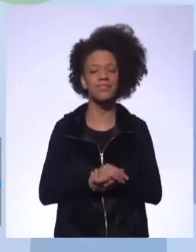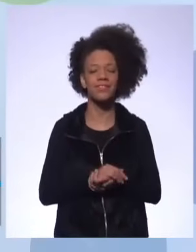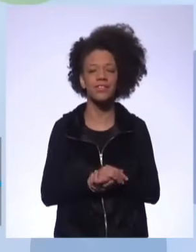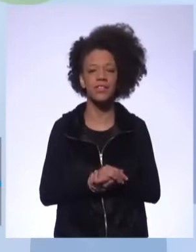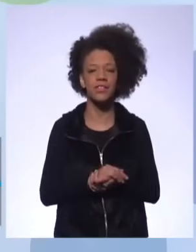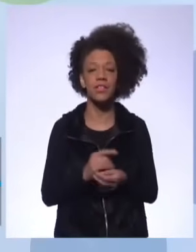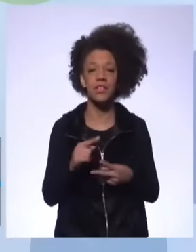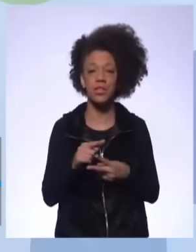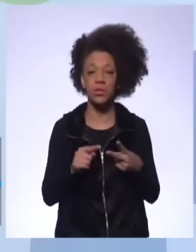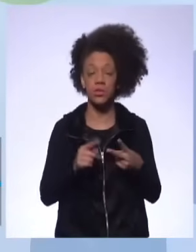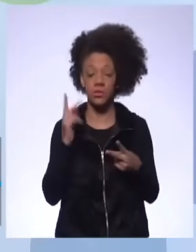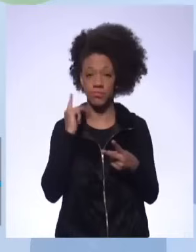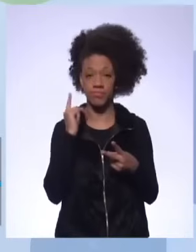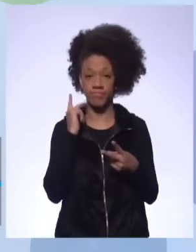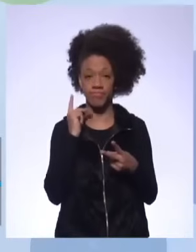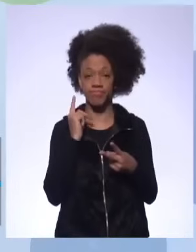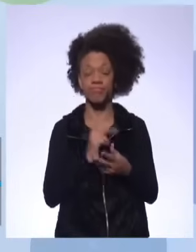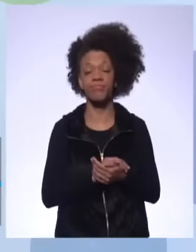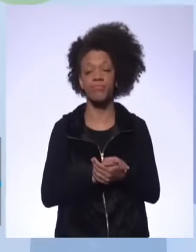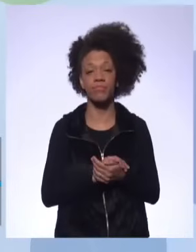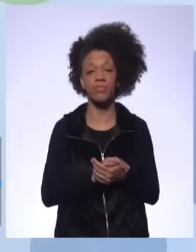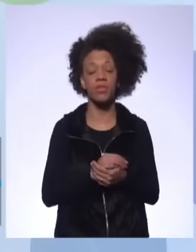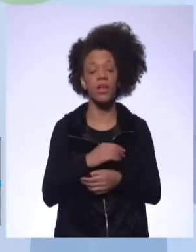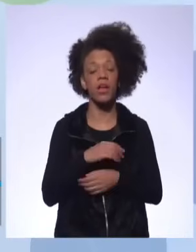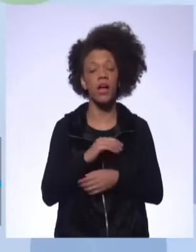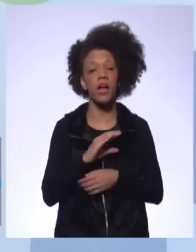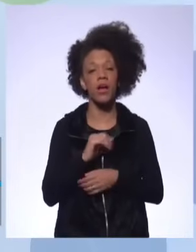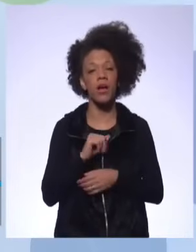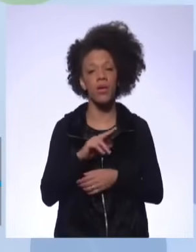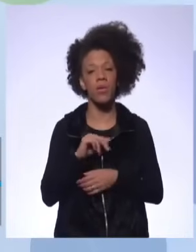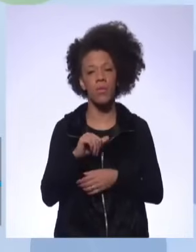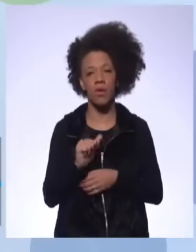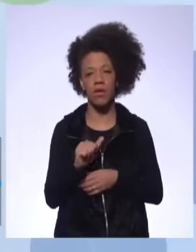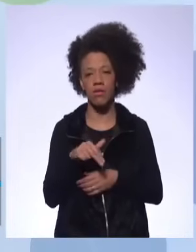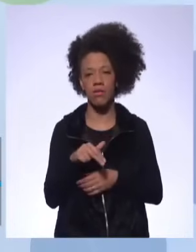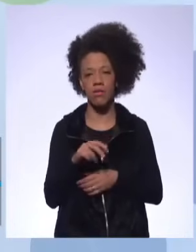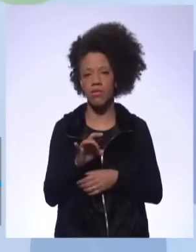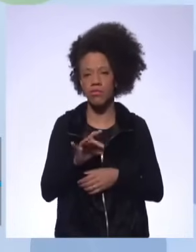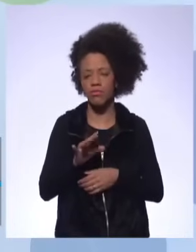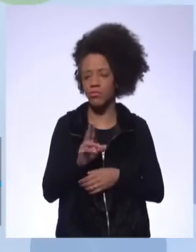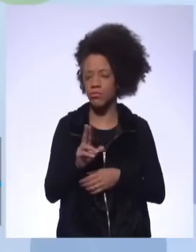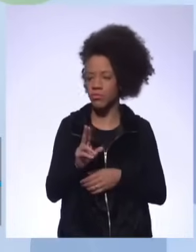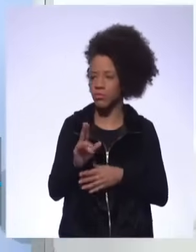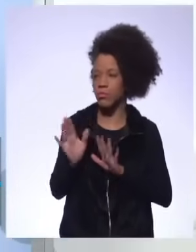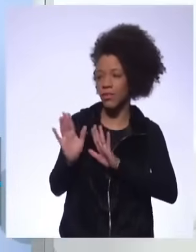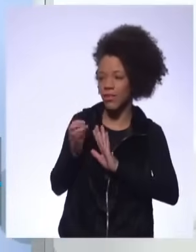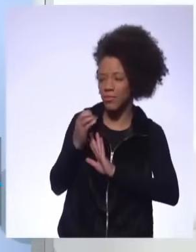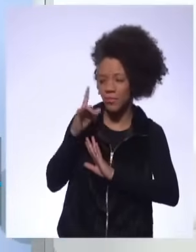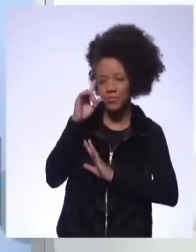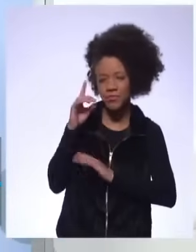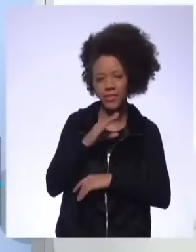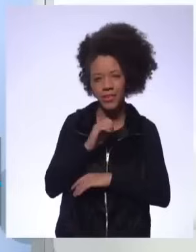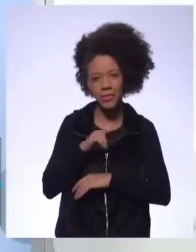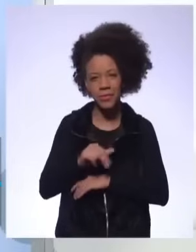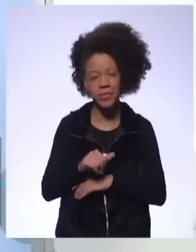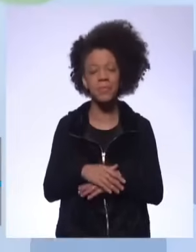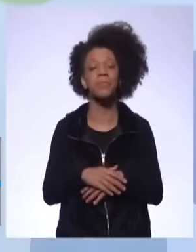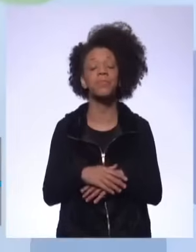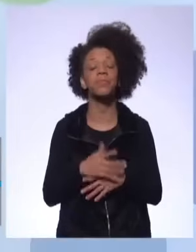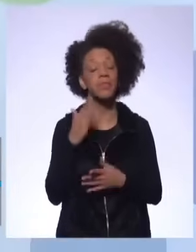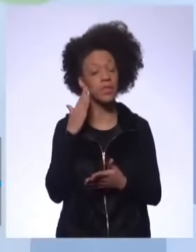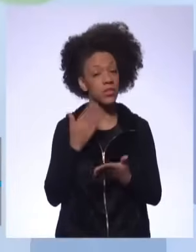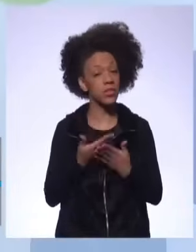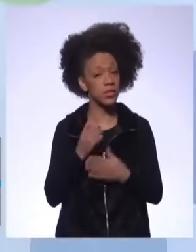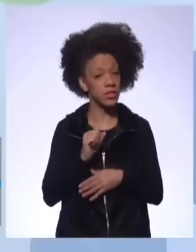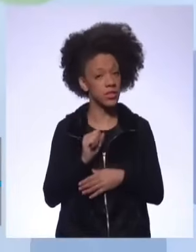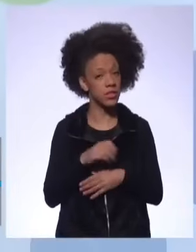os dois naturais, né? O Cauã não falou nada, que ele só falou para falar o nome dele, tá falado. Falou, Então tá bom. Cauã. Tamo junto. Acredito que sim, a Júlia